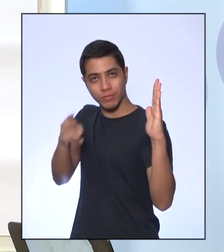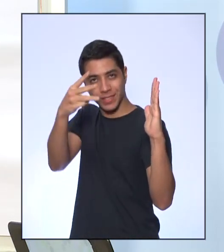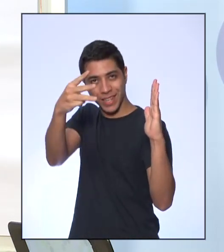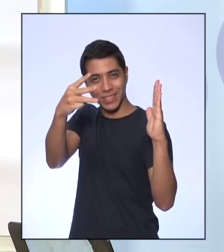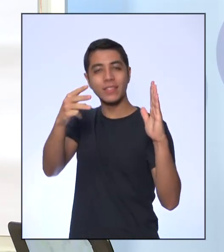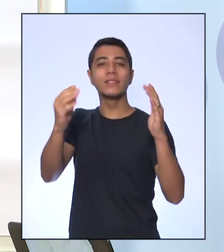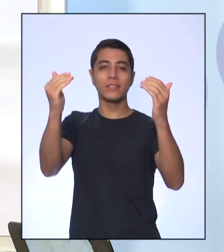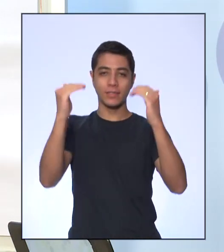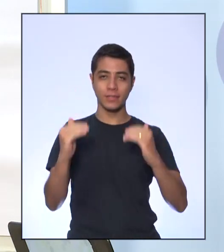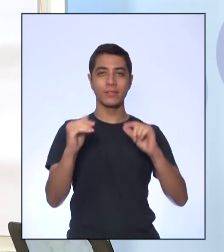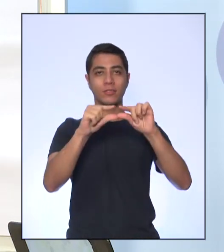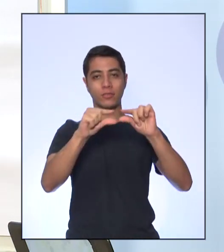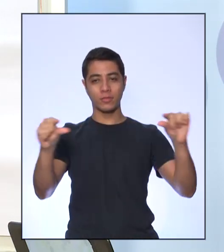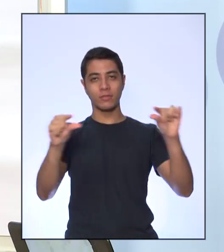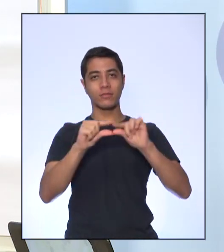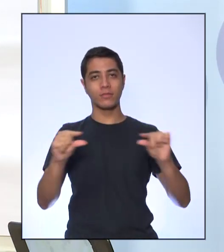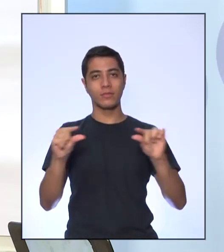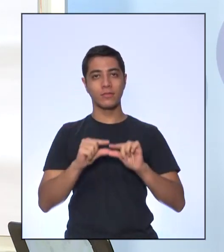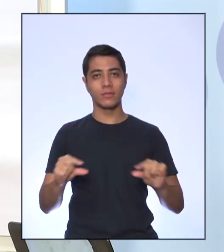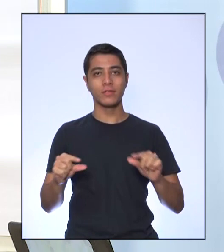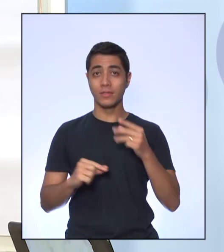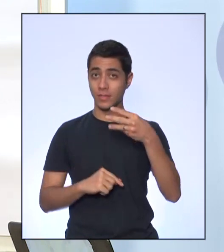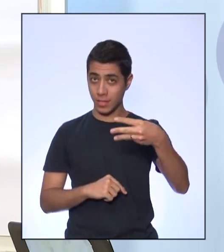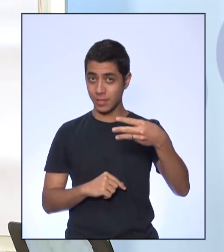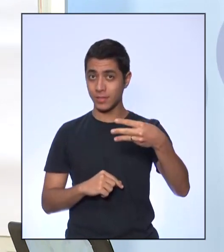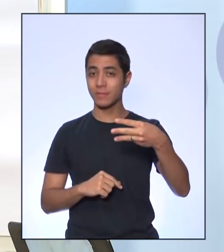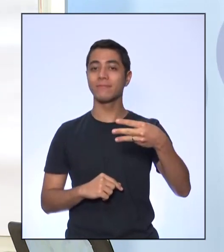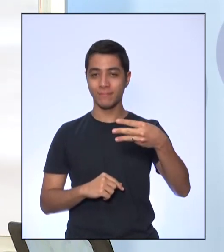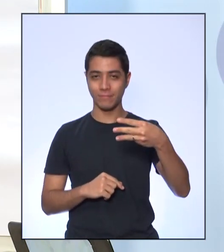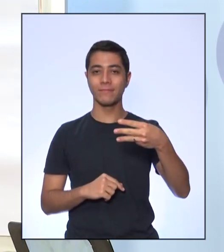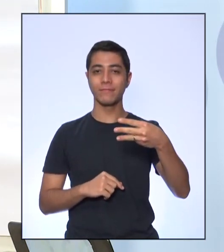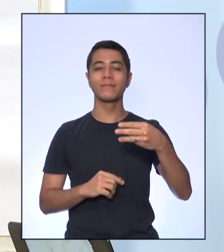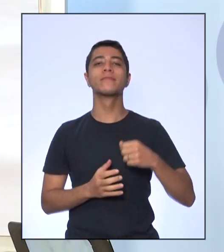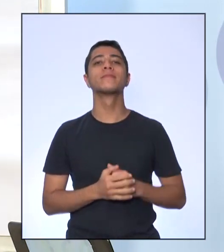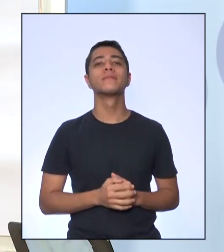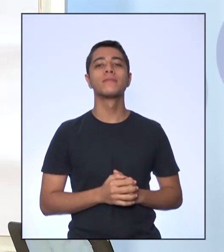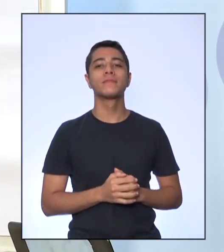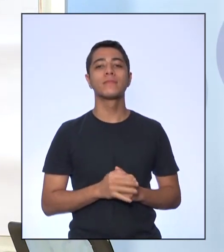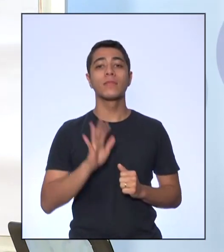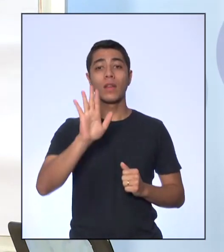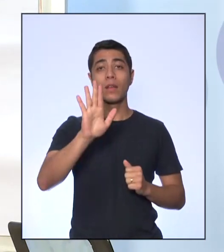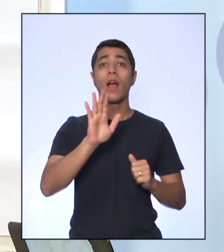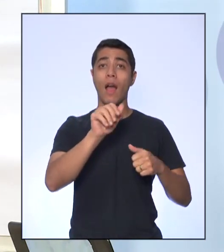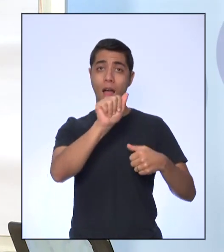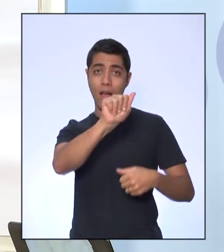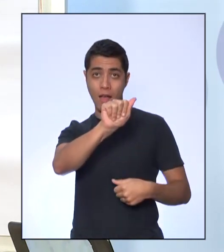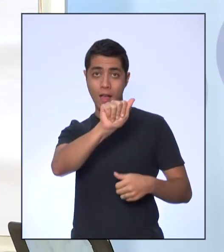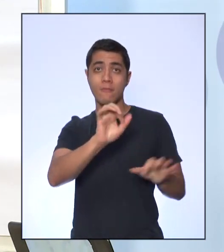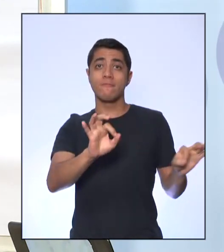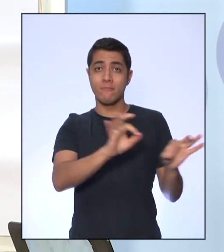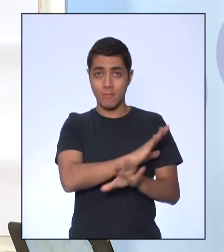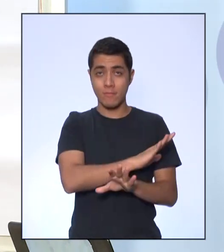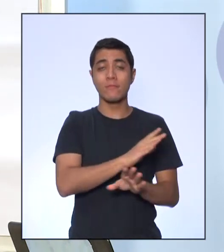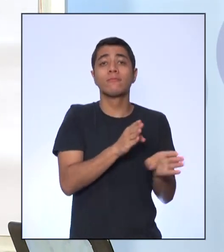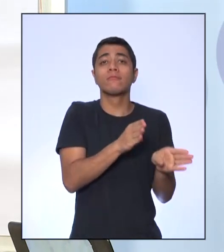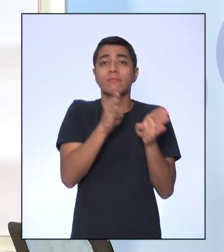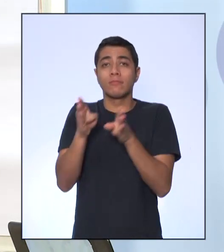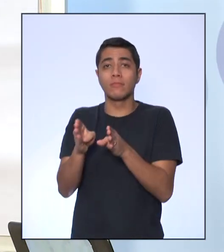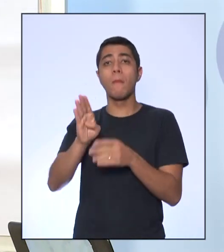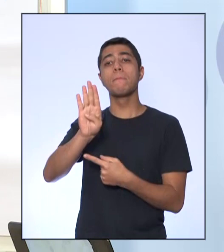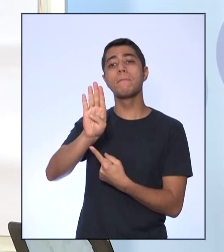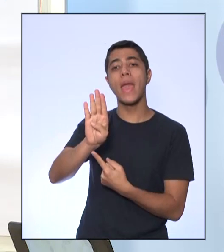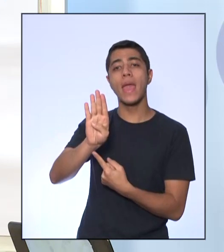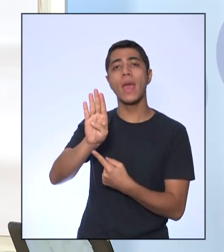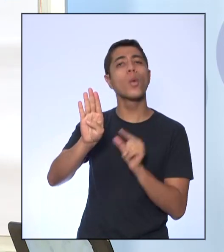letra, a resposta, né? O contexto desse resultado. Eu vou chamar de B. O que eu vou fazer? Multiplicar de novo na diagonal.